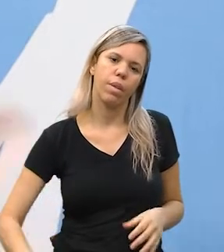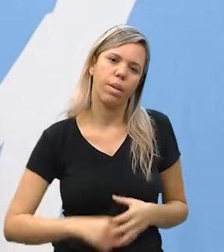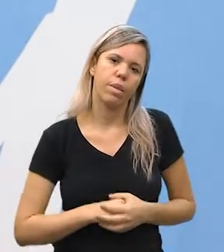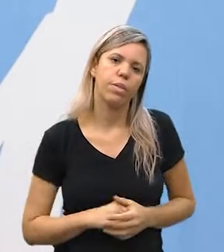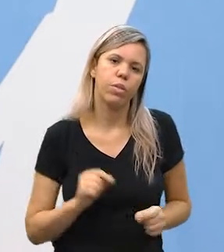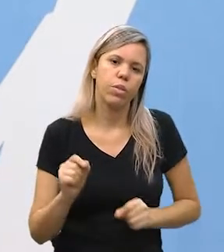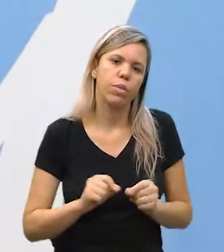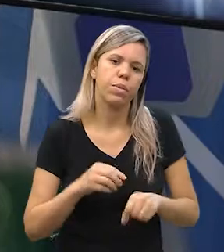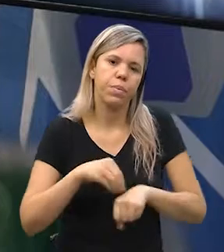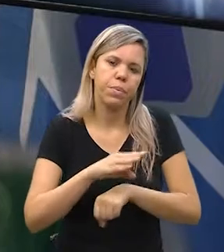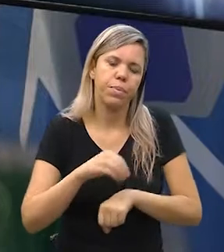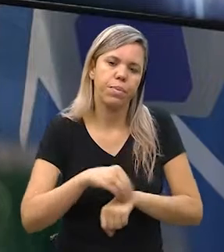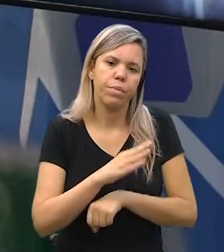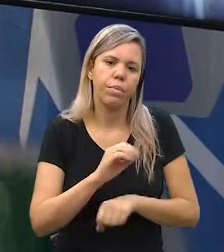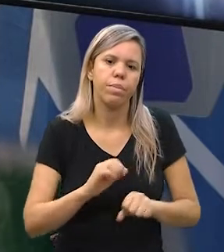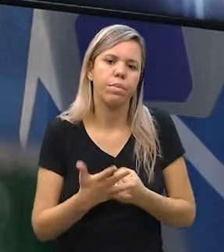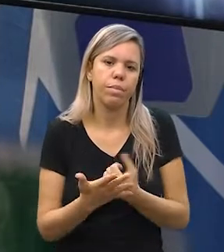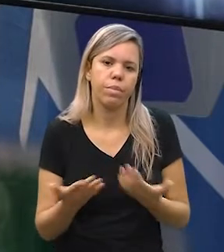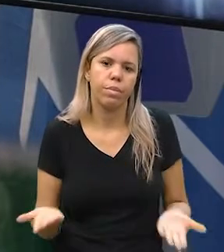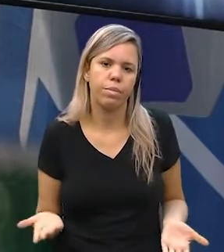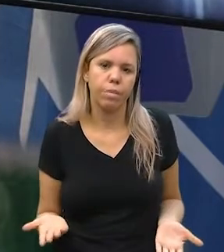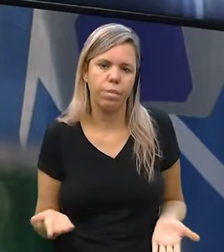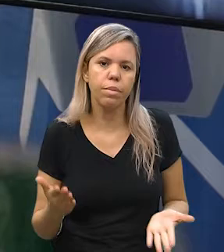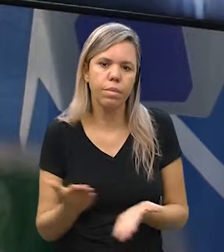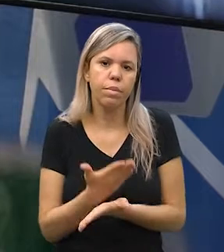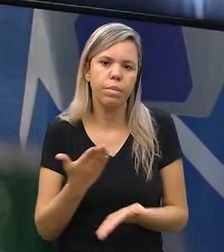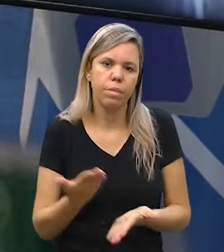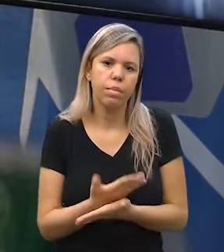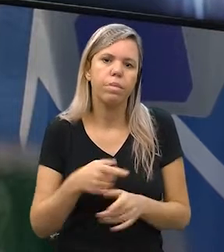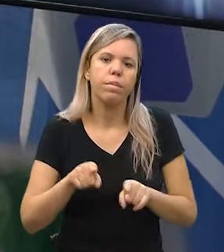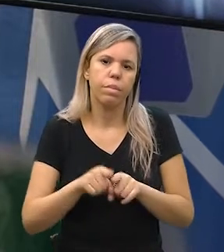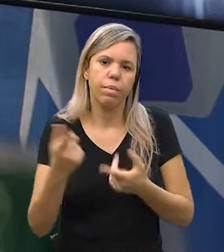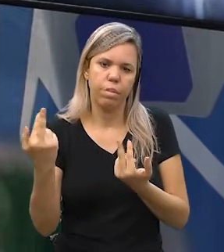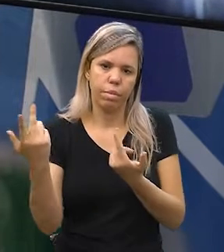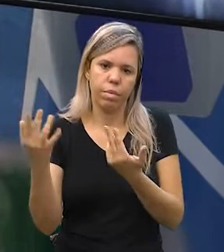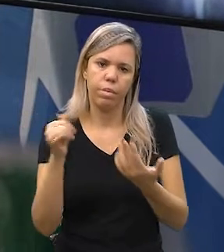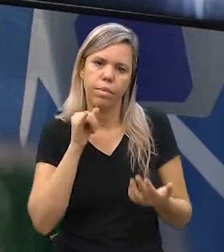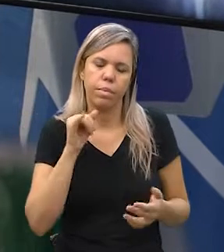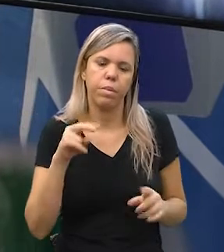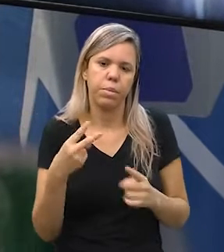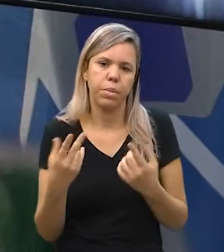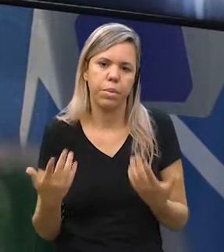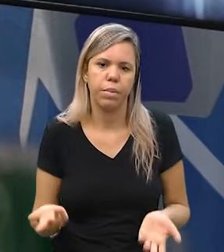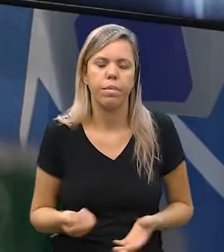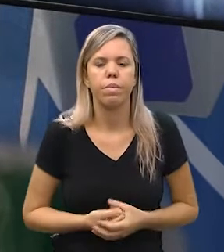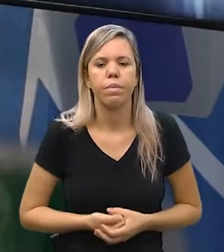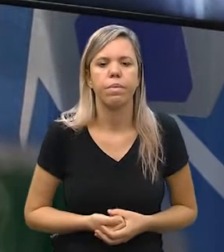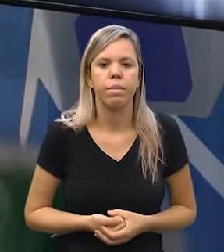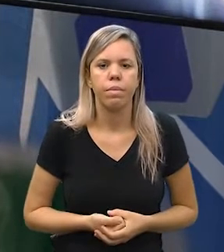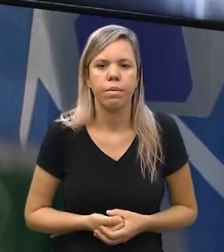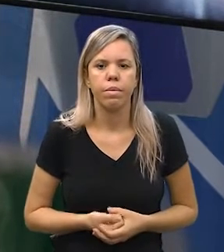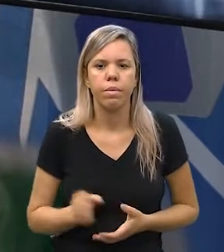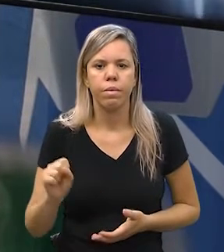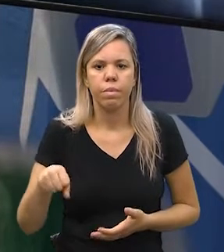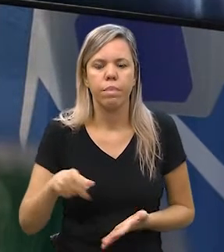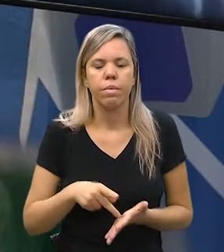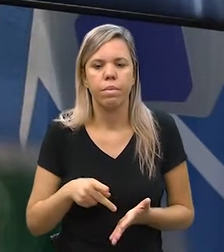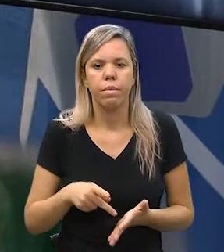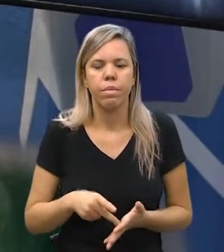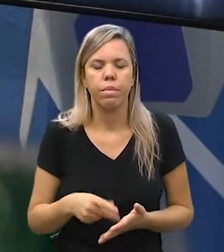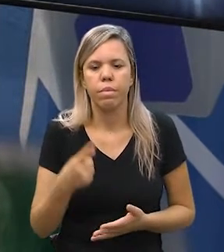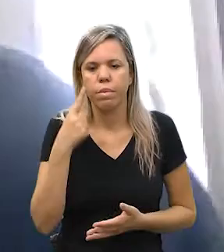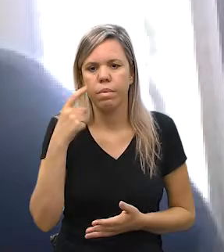e o que ela vai levar da pandemia. Tá? Esse livro também está mais ou menos nesse aspecto, né? Sim, tá assim.